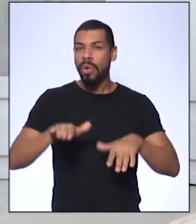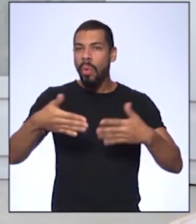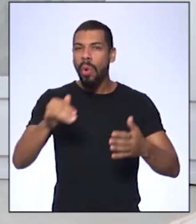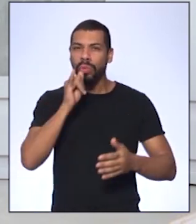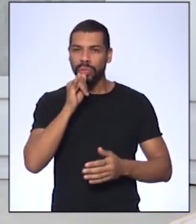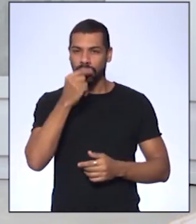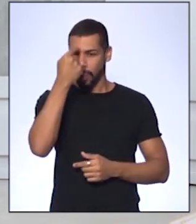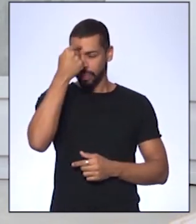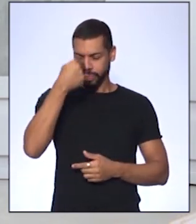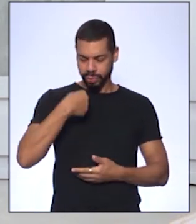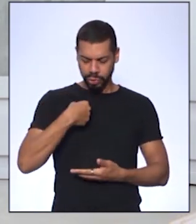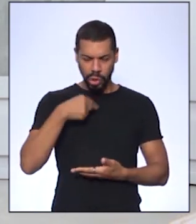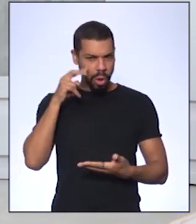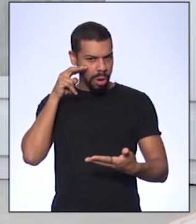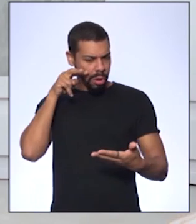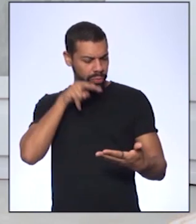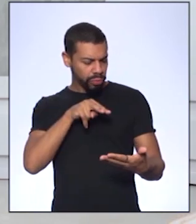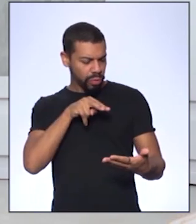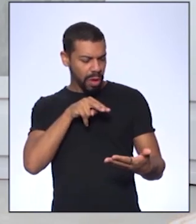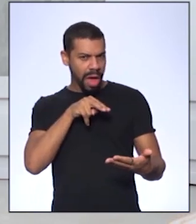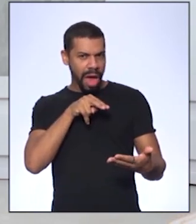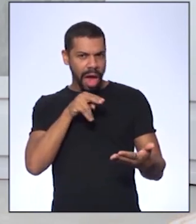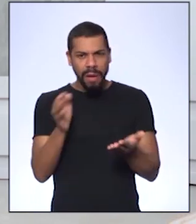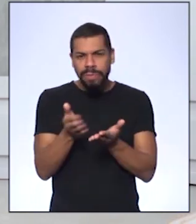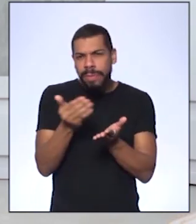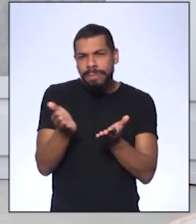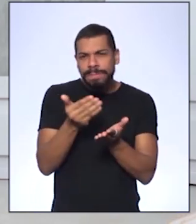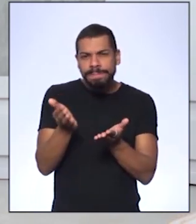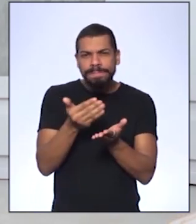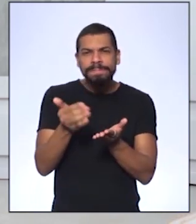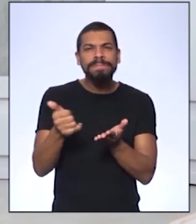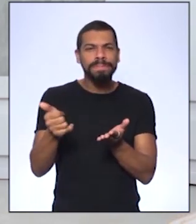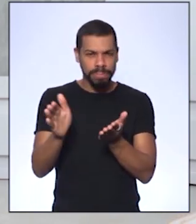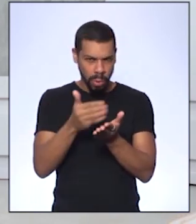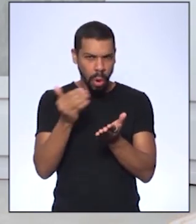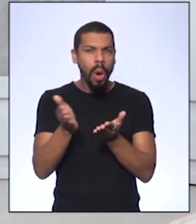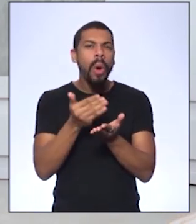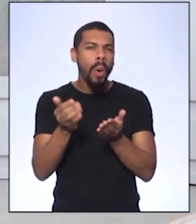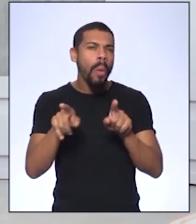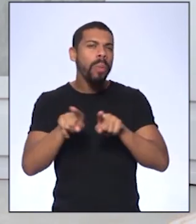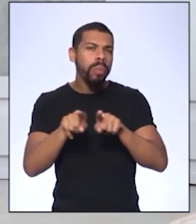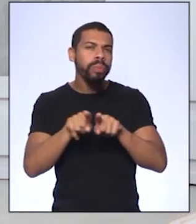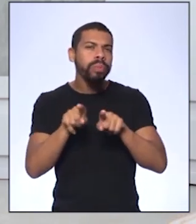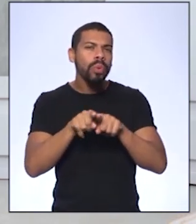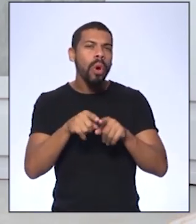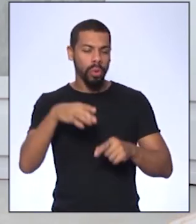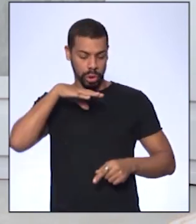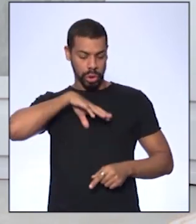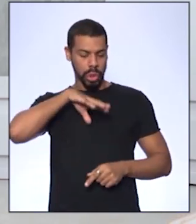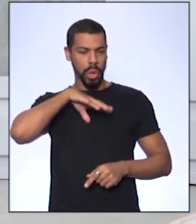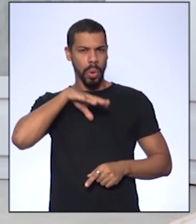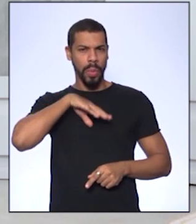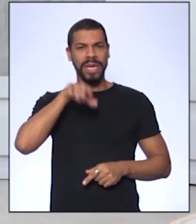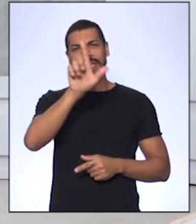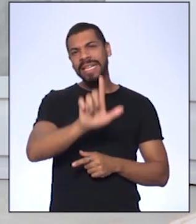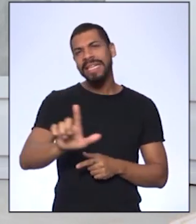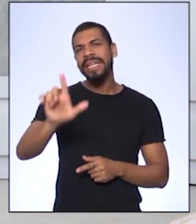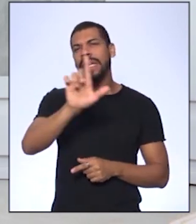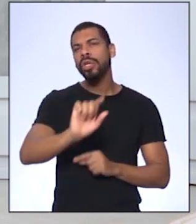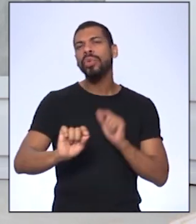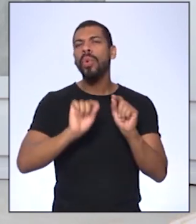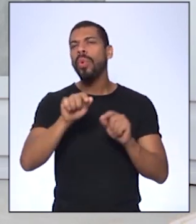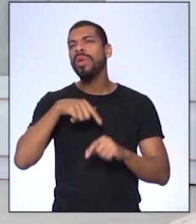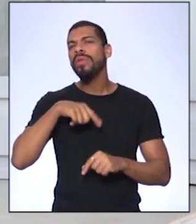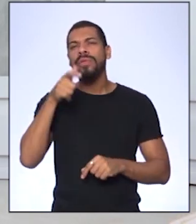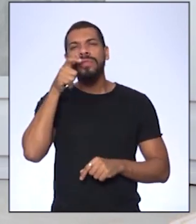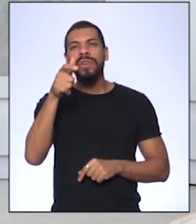quando eu olho para esse caderno de linguagens, eu vou encontrar questões exclusivamente de gramática ou exclusivamente de literatura? Se você já